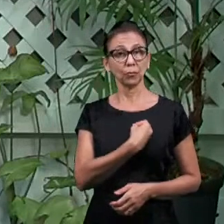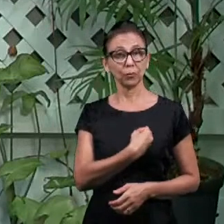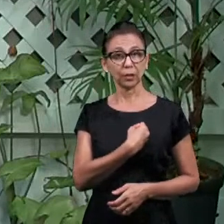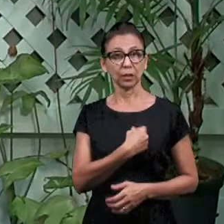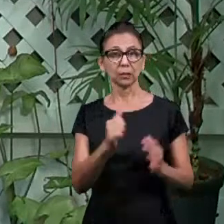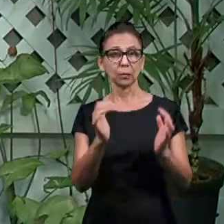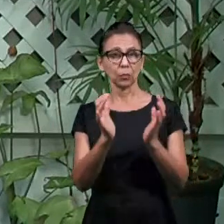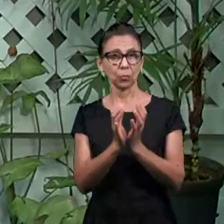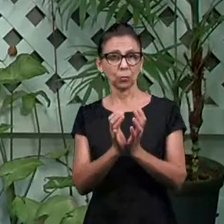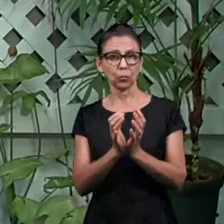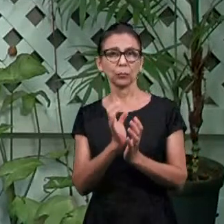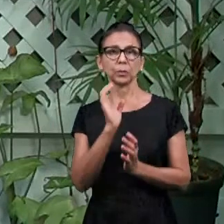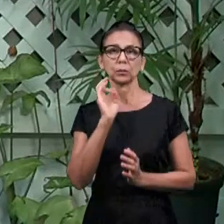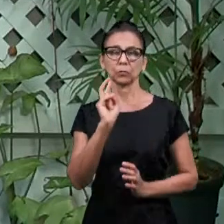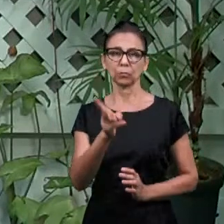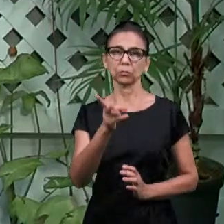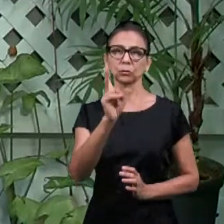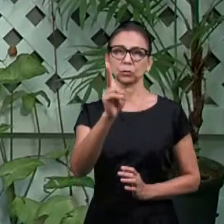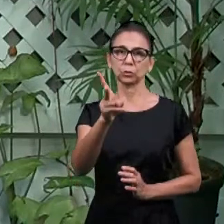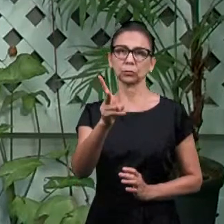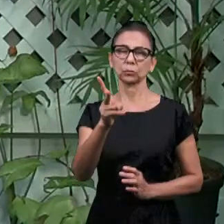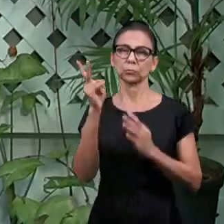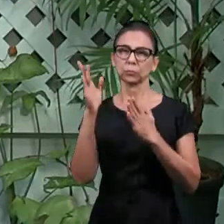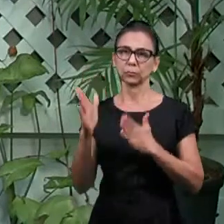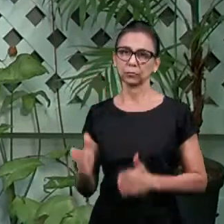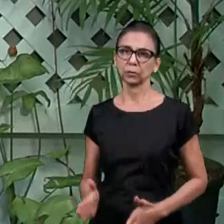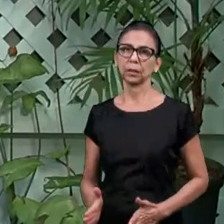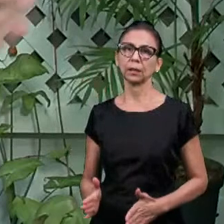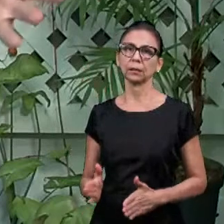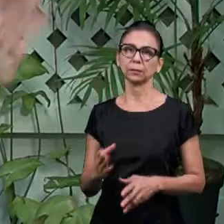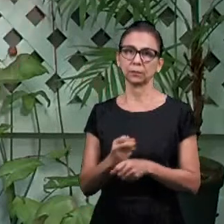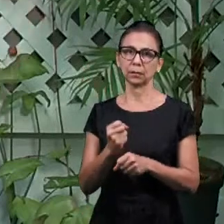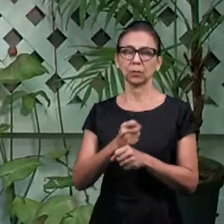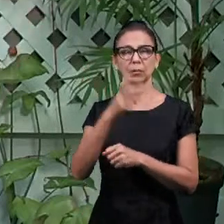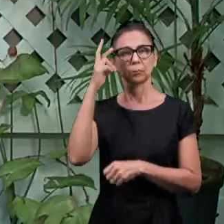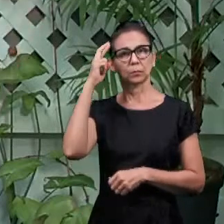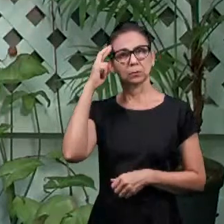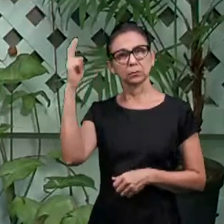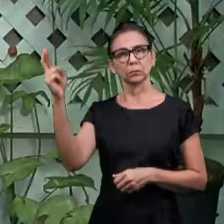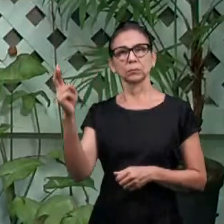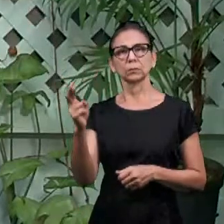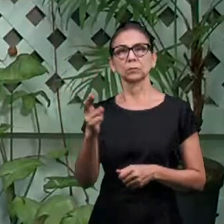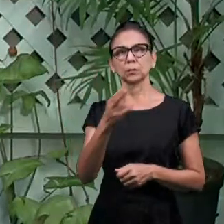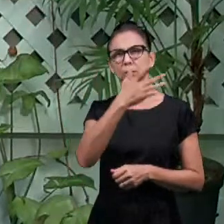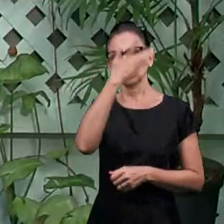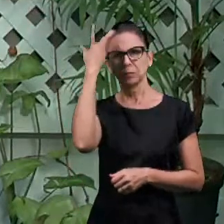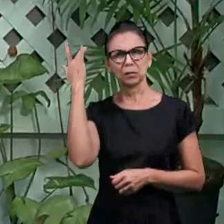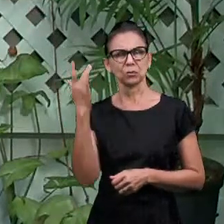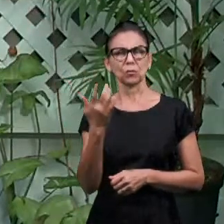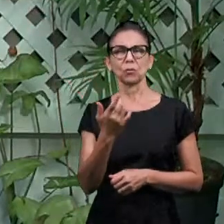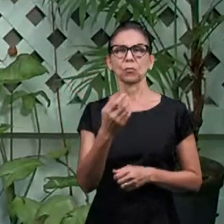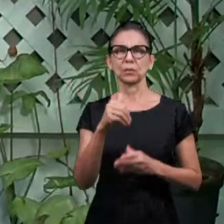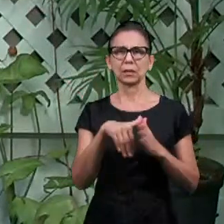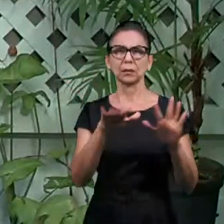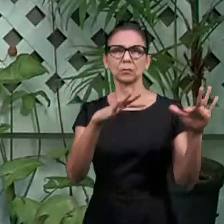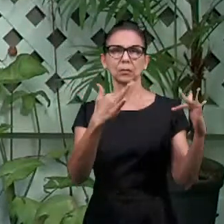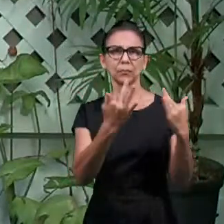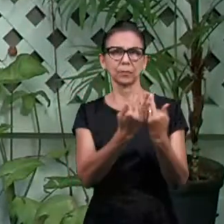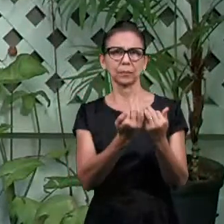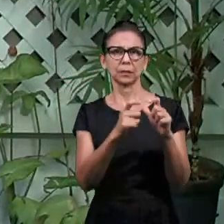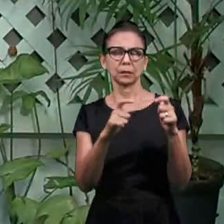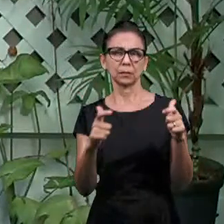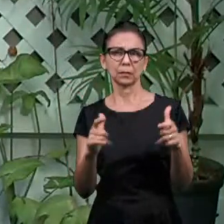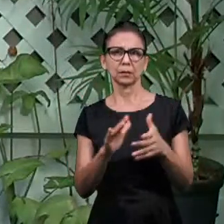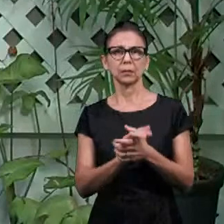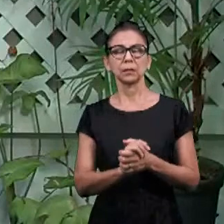permaneceram e continuam até hoje conosco. Também parentes, cunhados, que é o caso do Samu e outros mais. Rafael Samu, que foi o